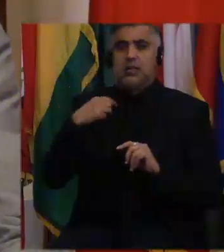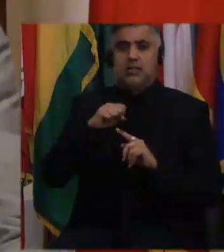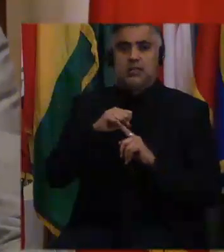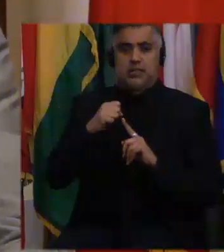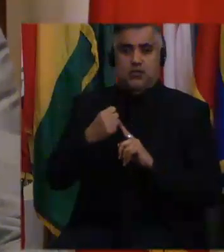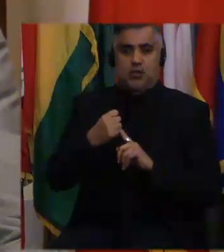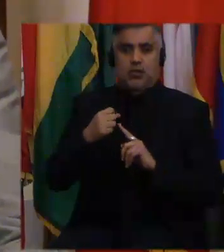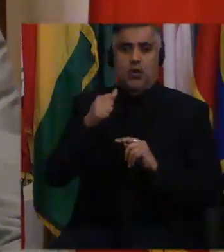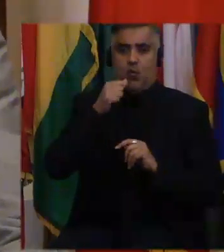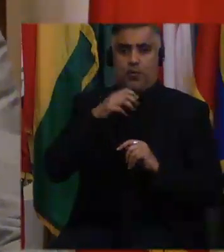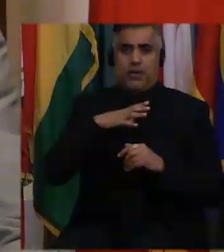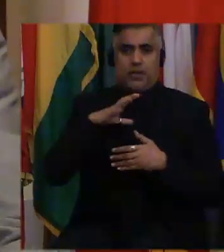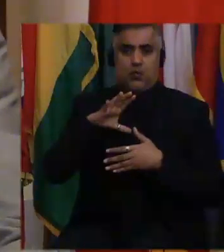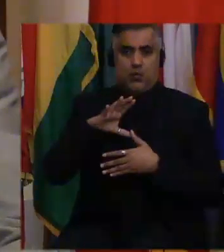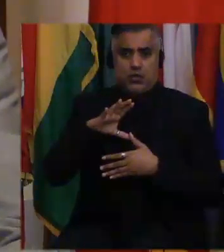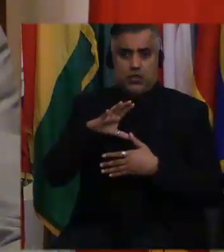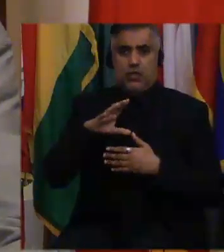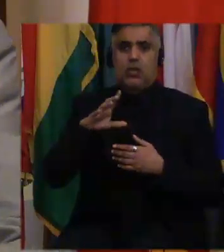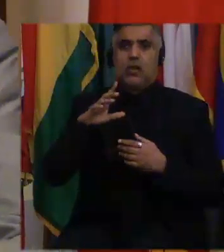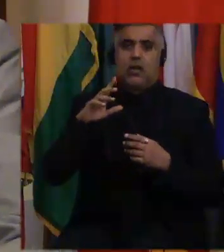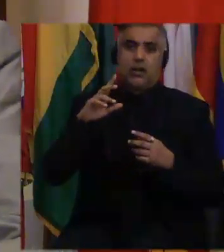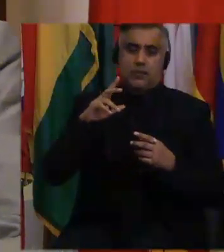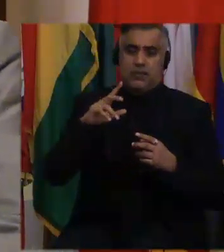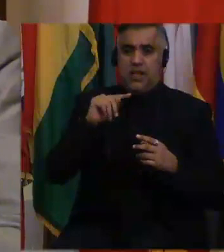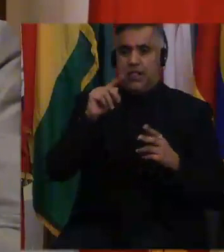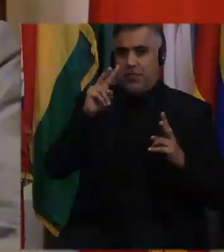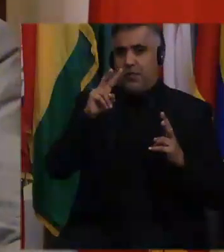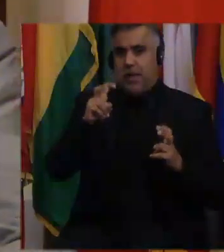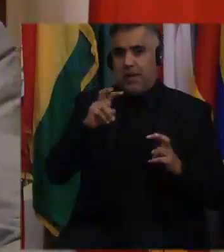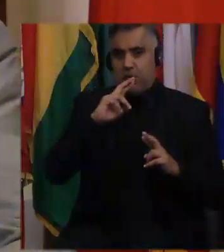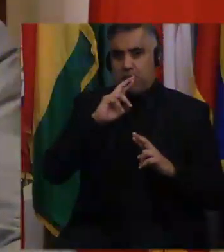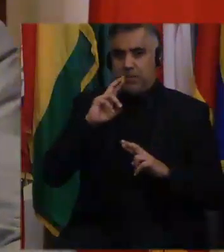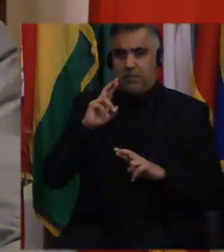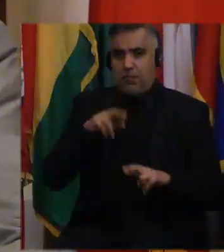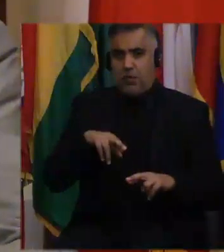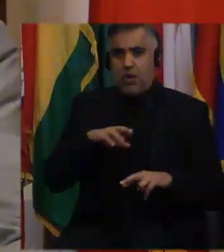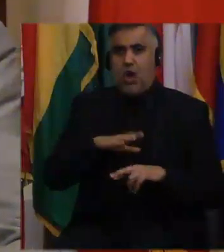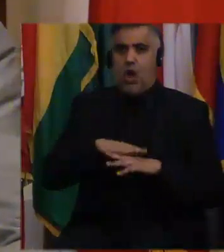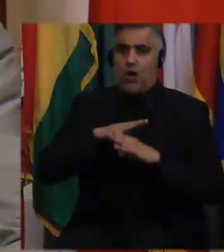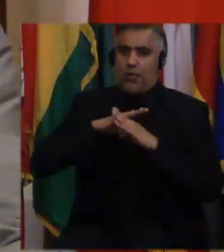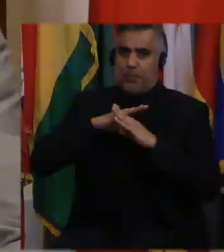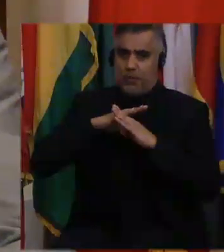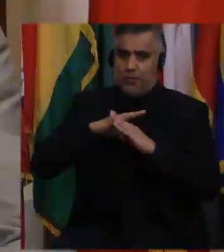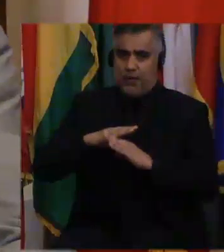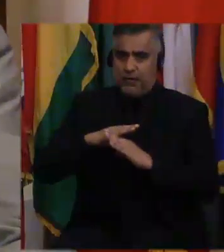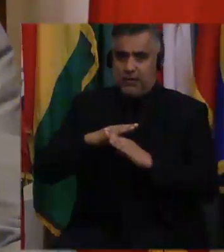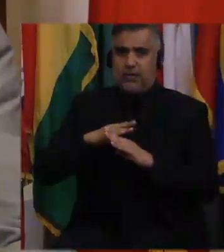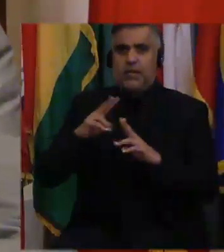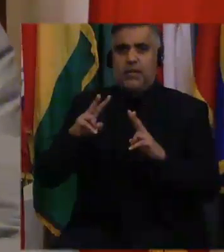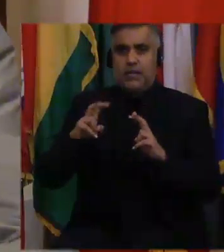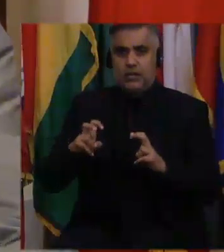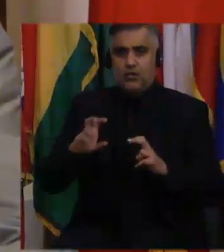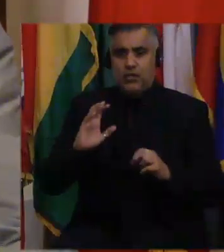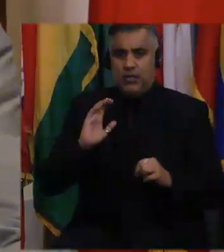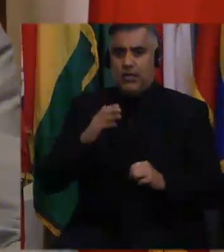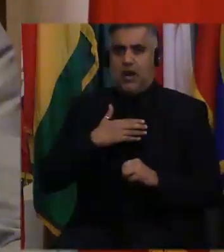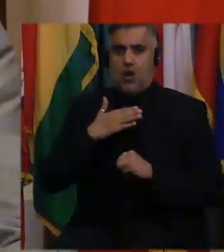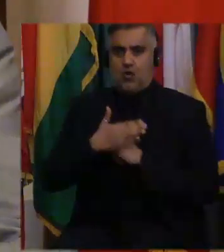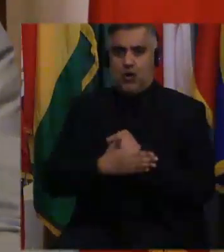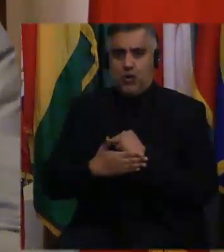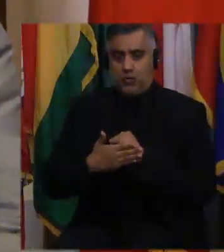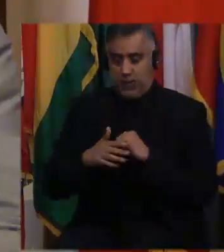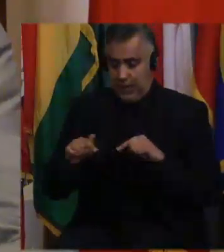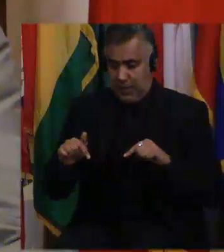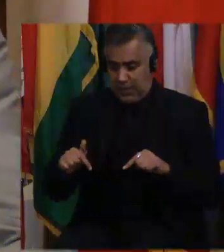um recente informe temático sobre o uso de prisão preventiva em nossos países, e aí nós sabemos que